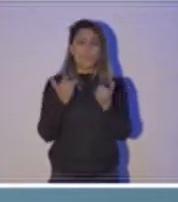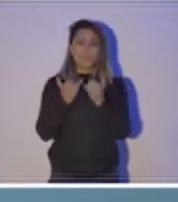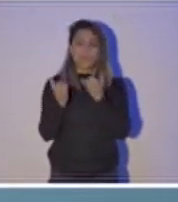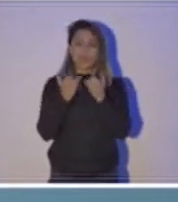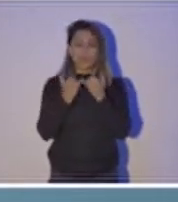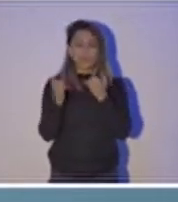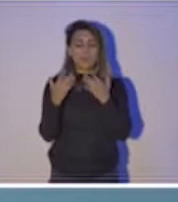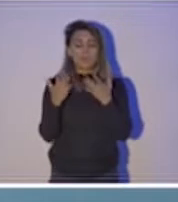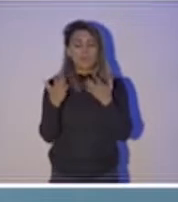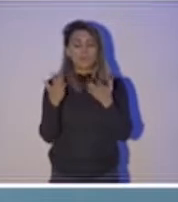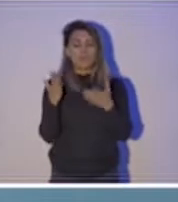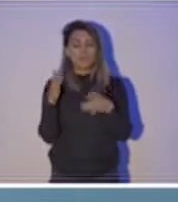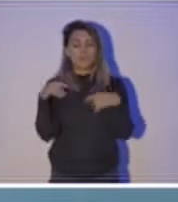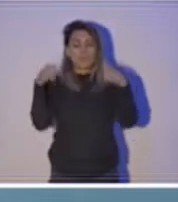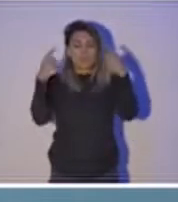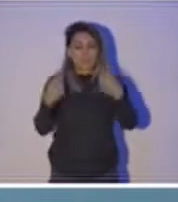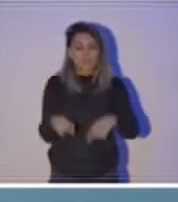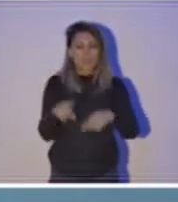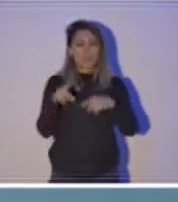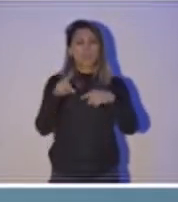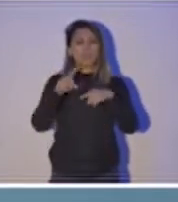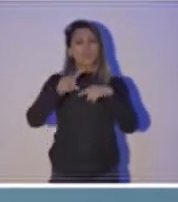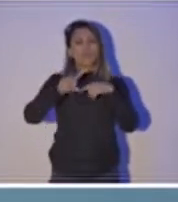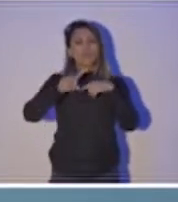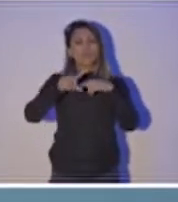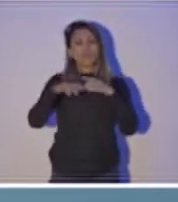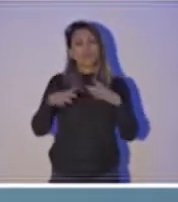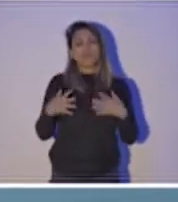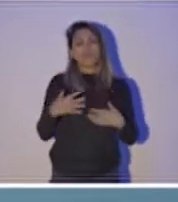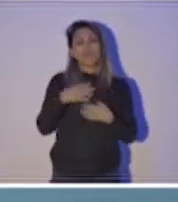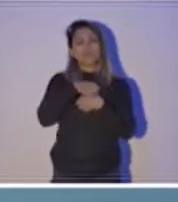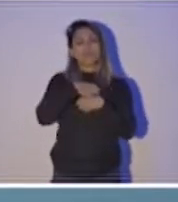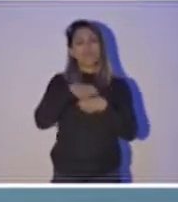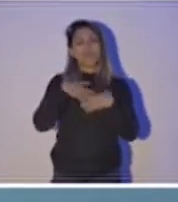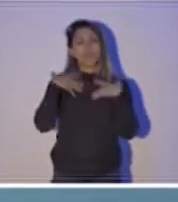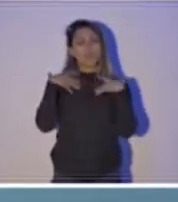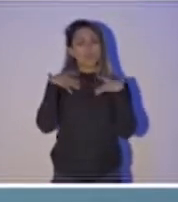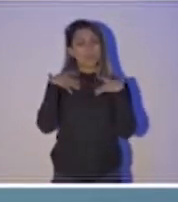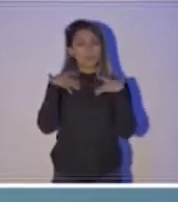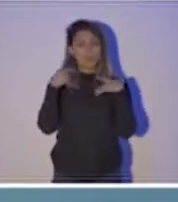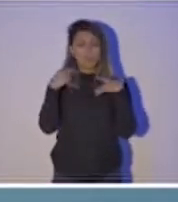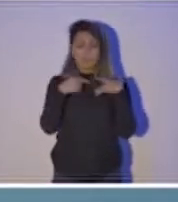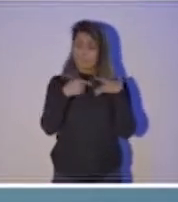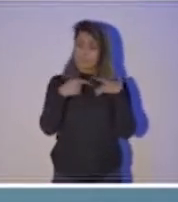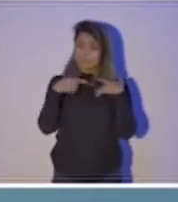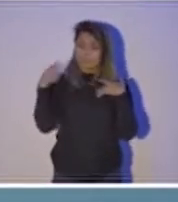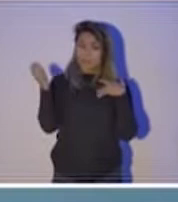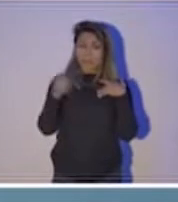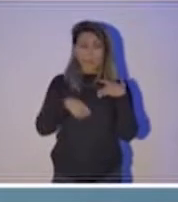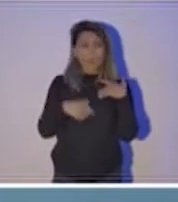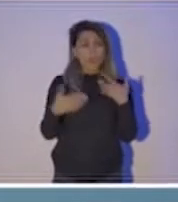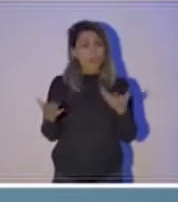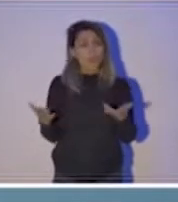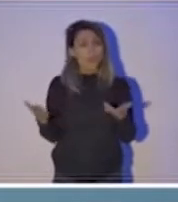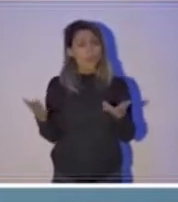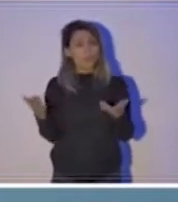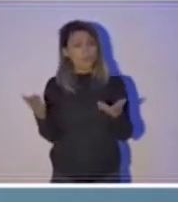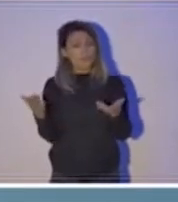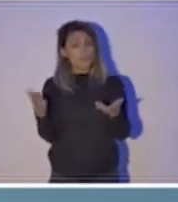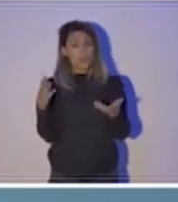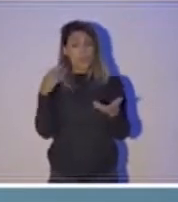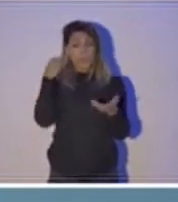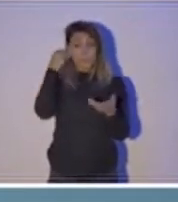luxo, mas eu acho que não é, e que é algo que a gente precisa perseguir cada vez mais com essas experiências,